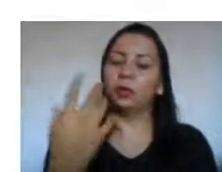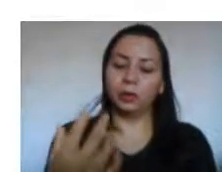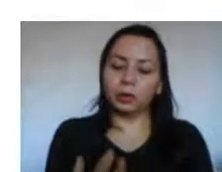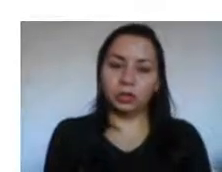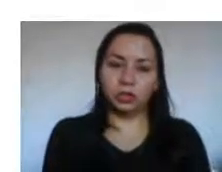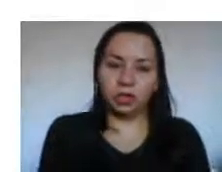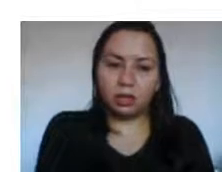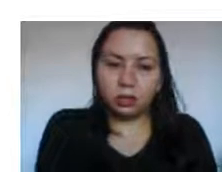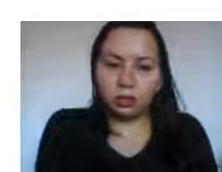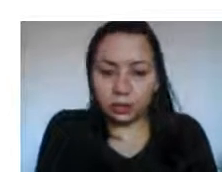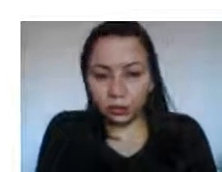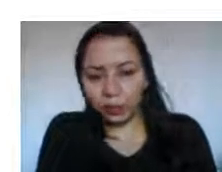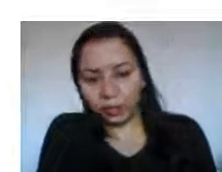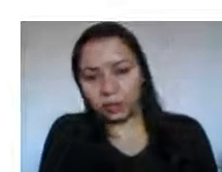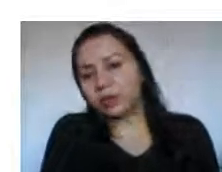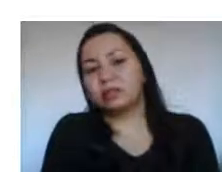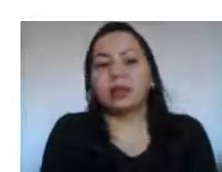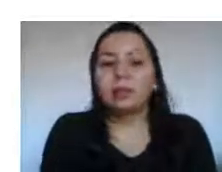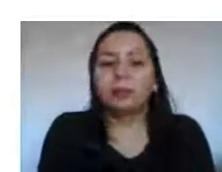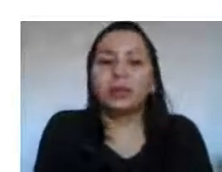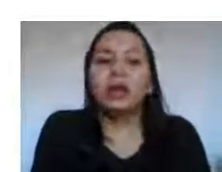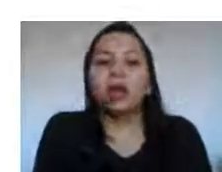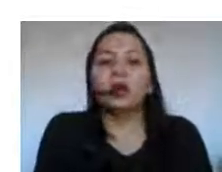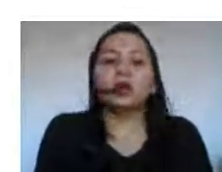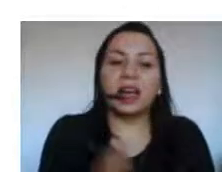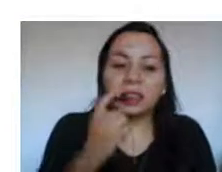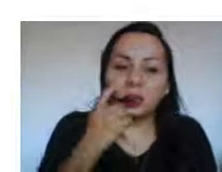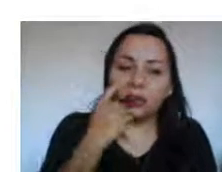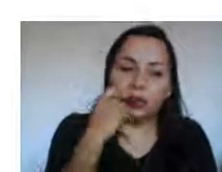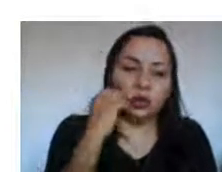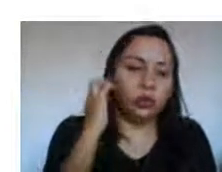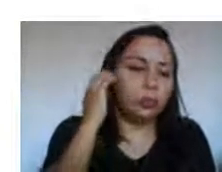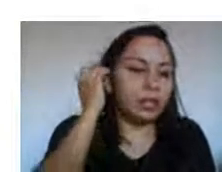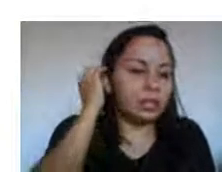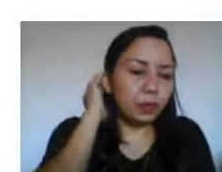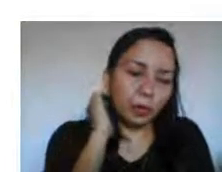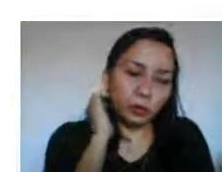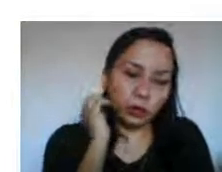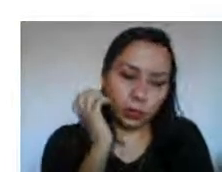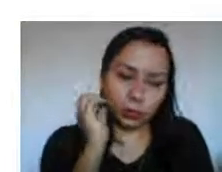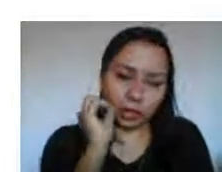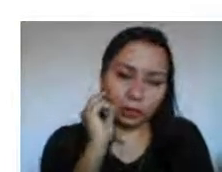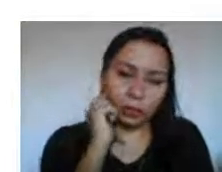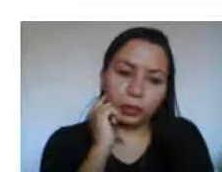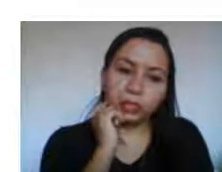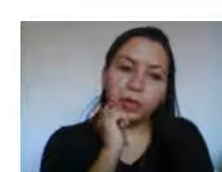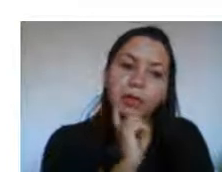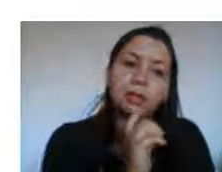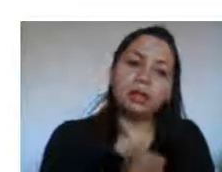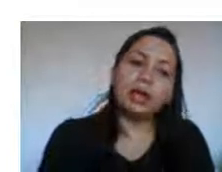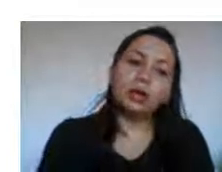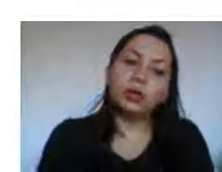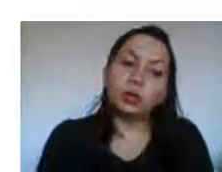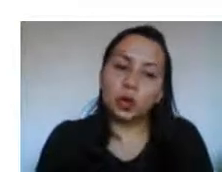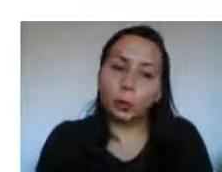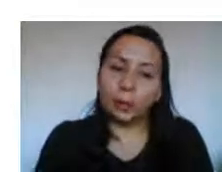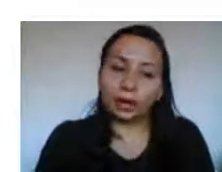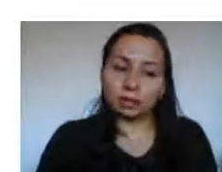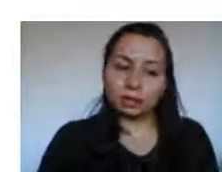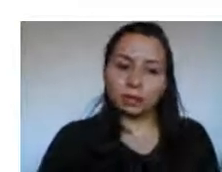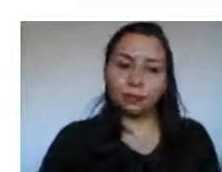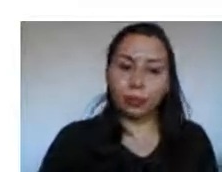que eu posso dizer isso? Vejam bem aqui o esquema. Os gases do efeito estufa, principalmente o dióxido de carbono, eles permitem que a luz do